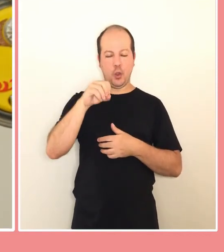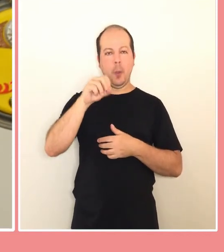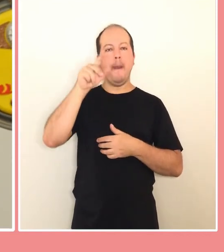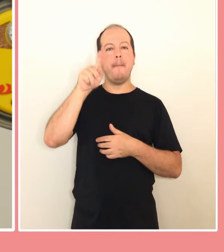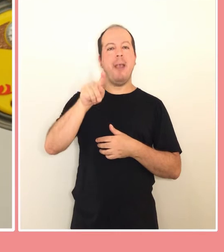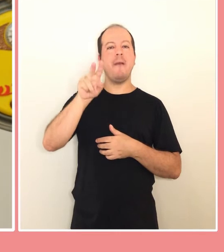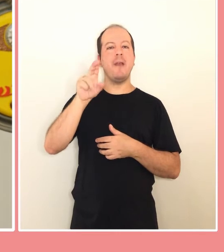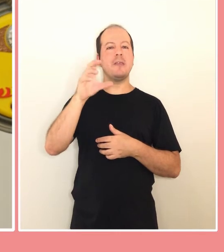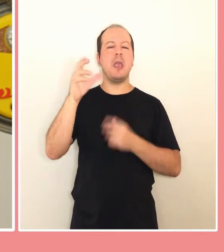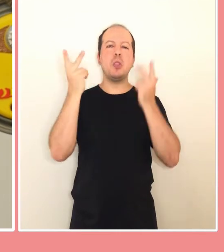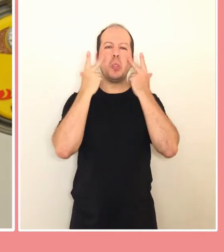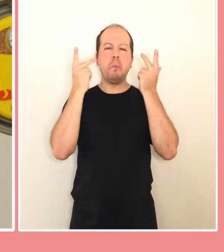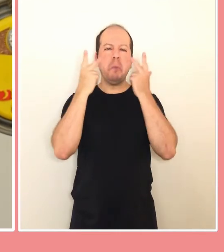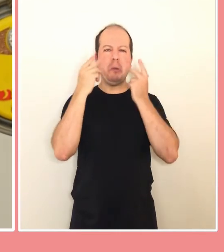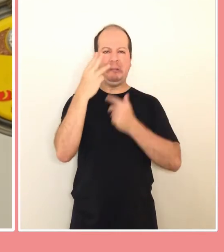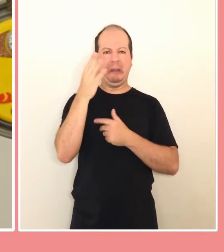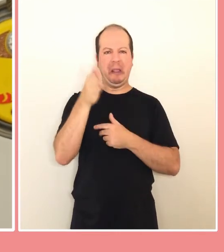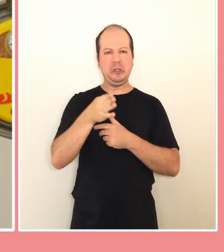comum, 3 quartos,